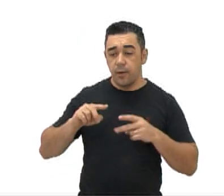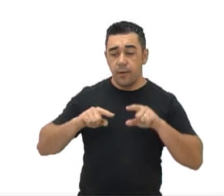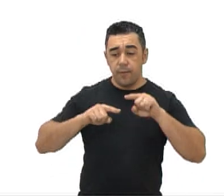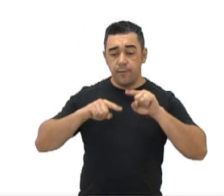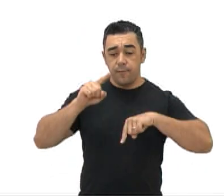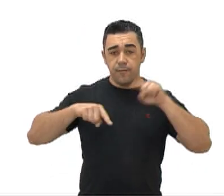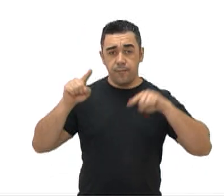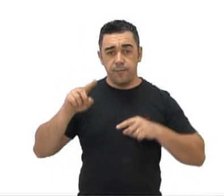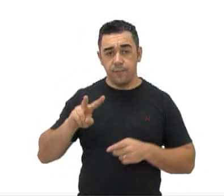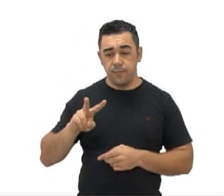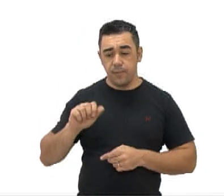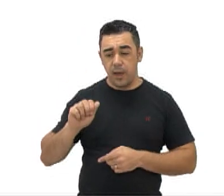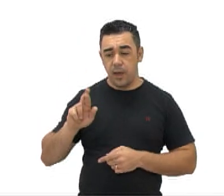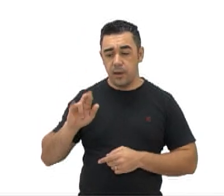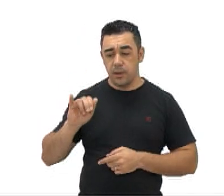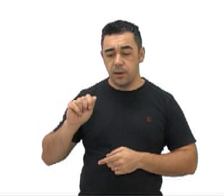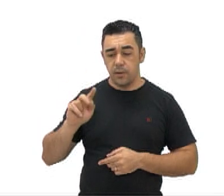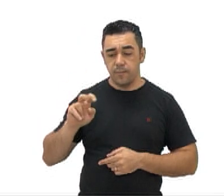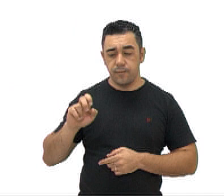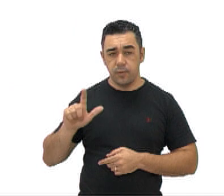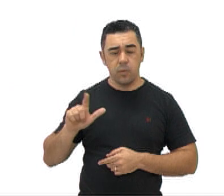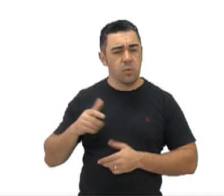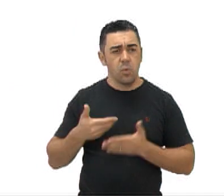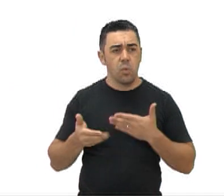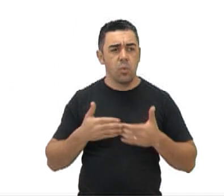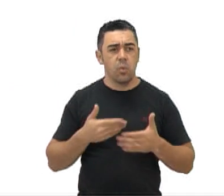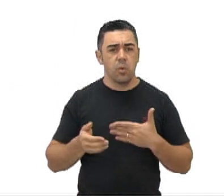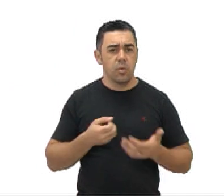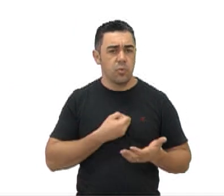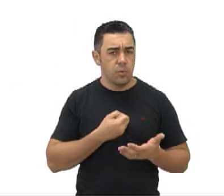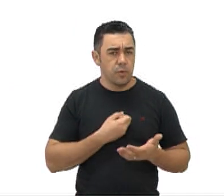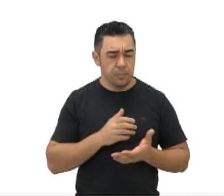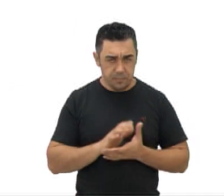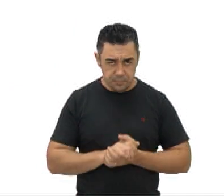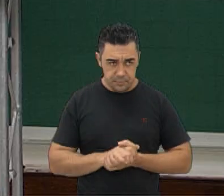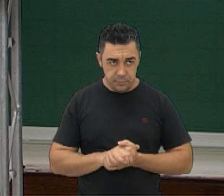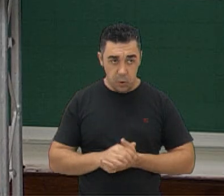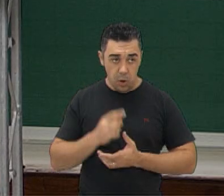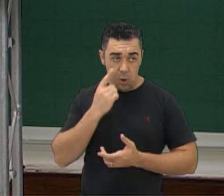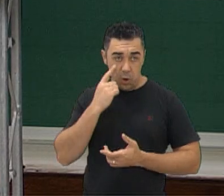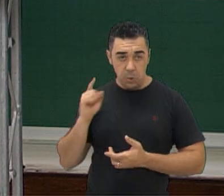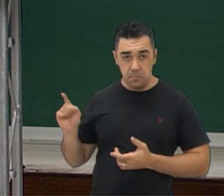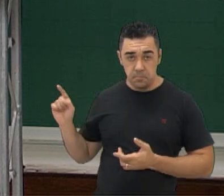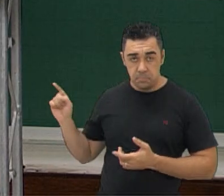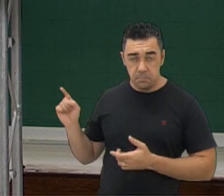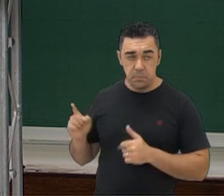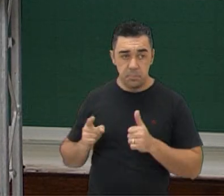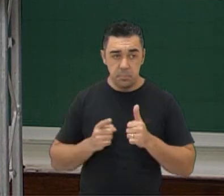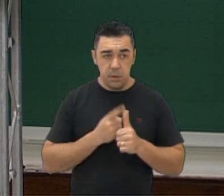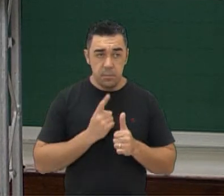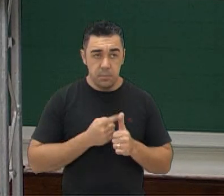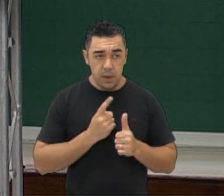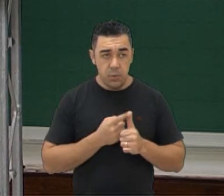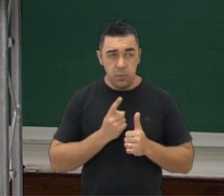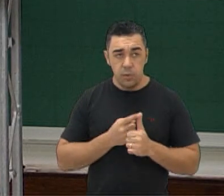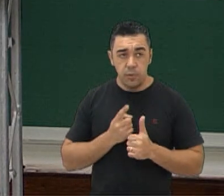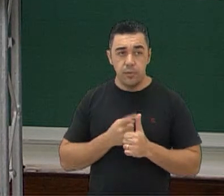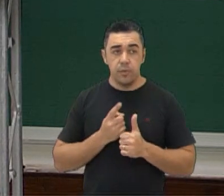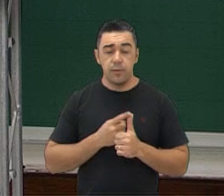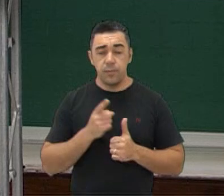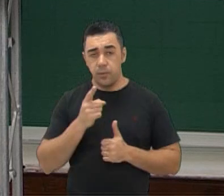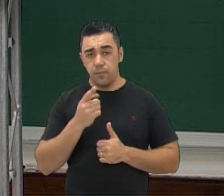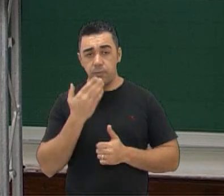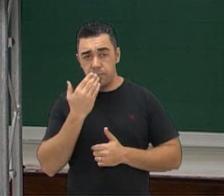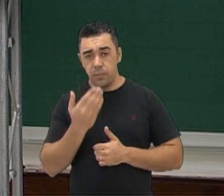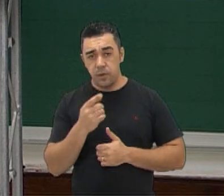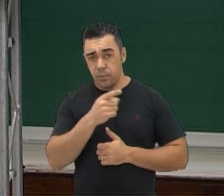valor em um conjunto de valores. Nesse primeiro exercício, vocês vão identificar, vão